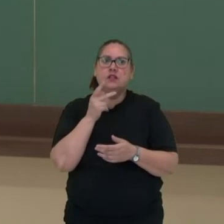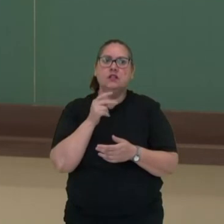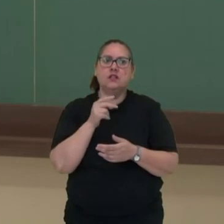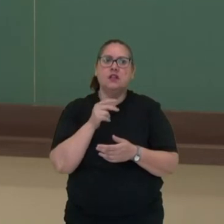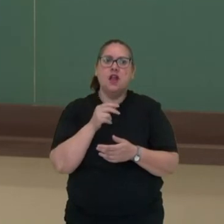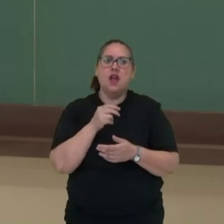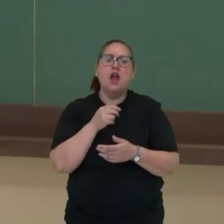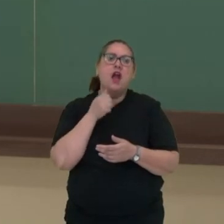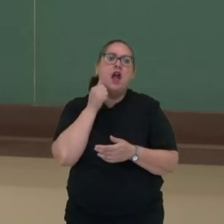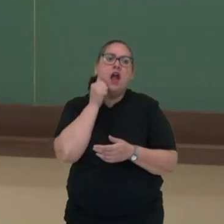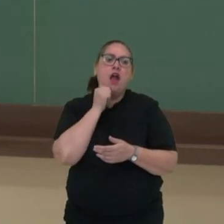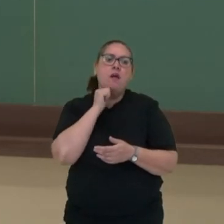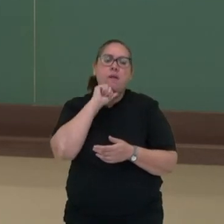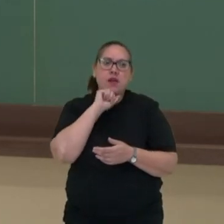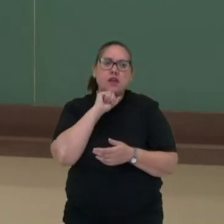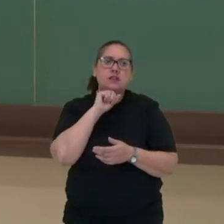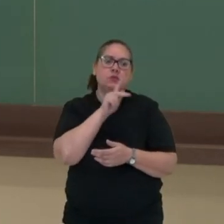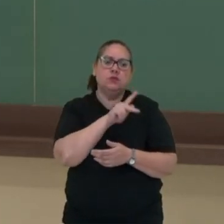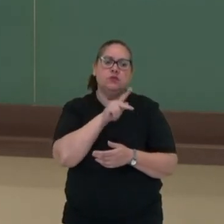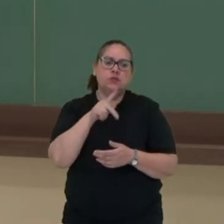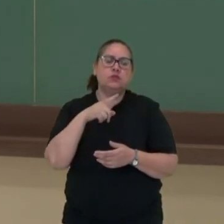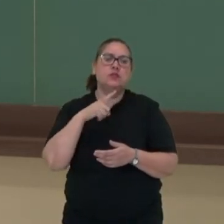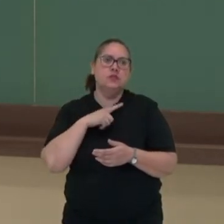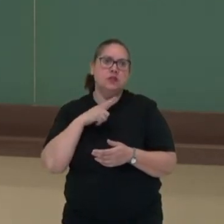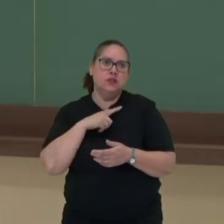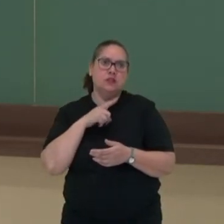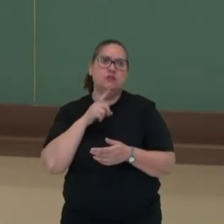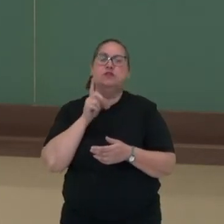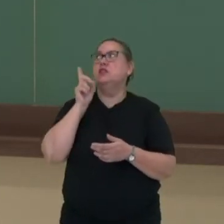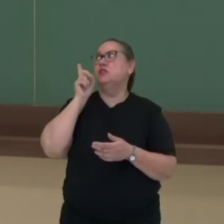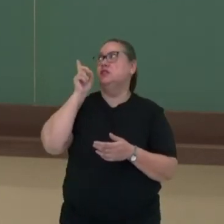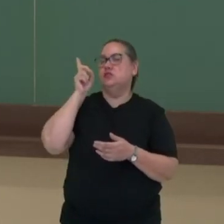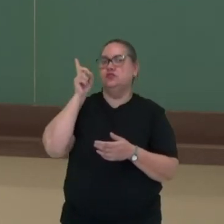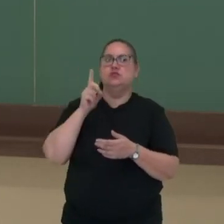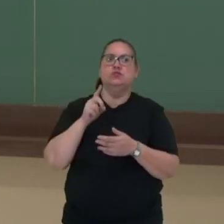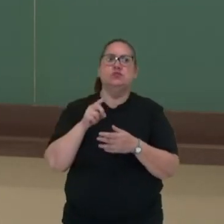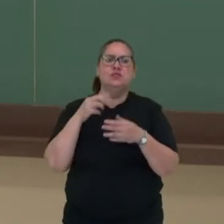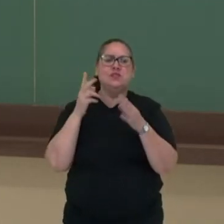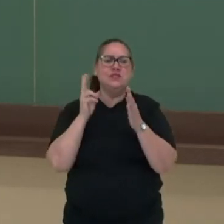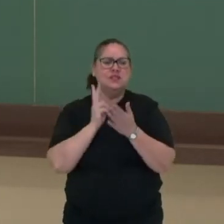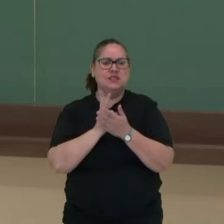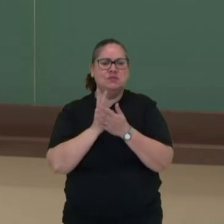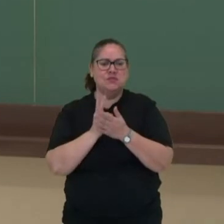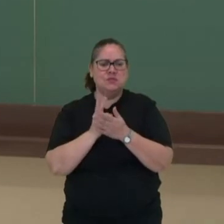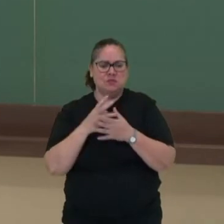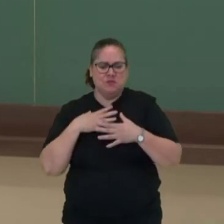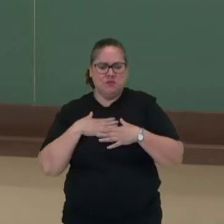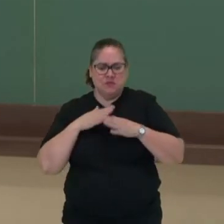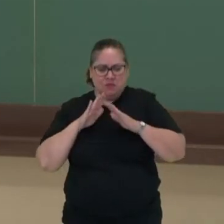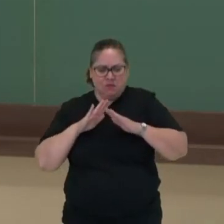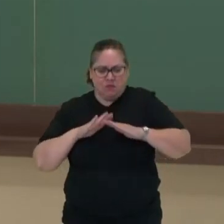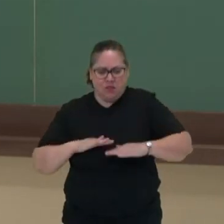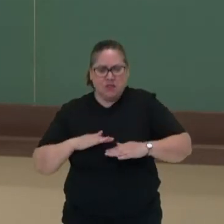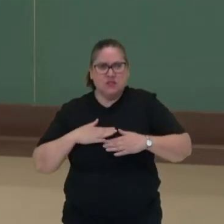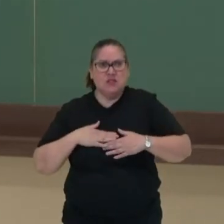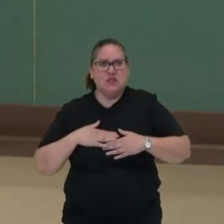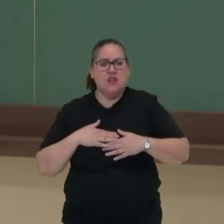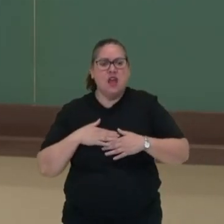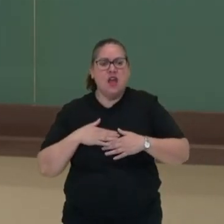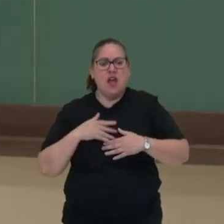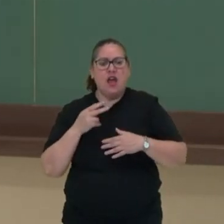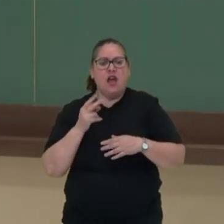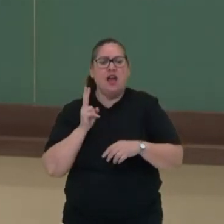minha mãe teve chikungunya. E essas dores, toda vez que ela está com o sistema imunológico baixo, essas